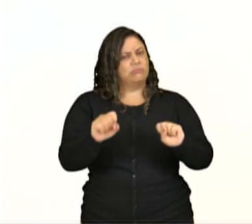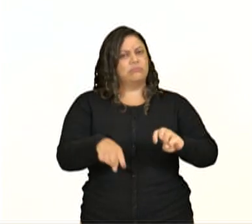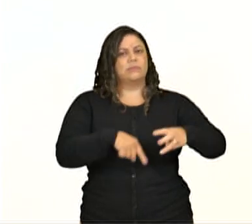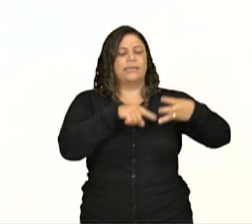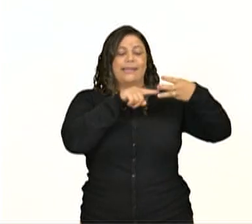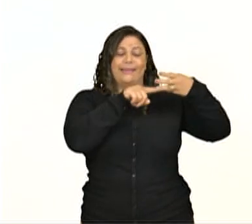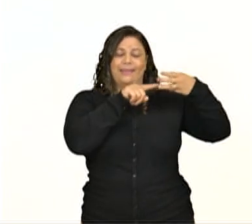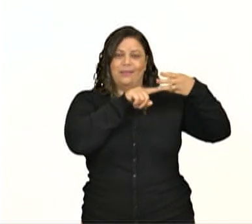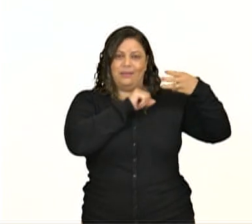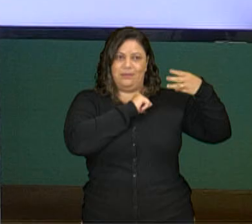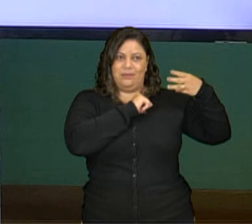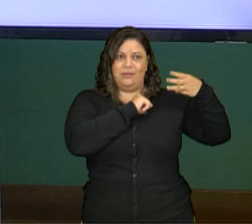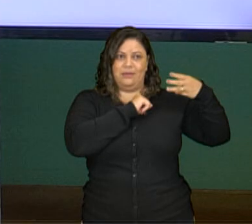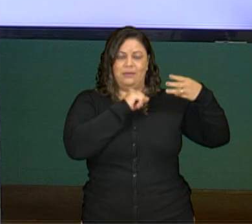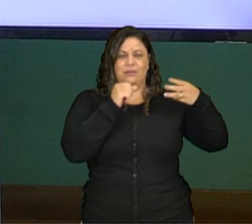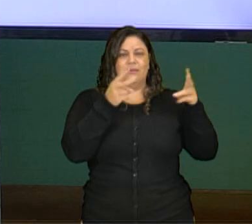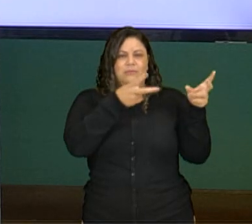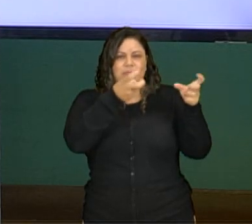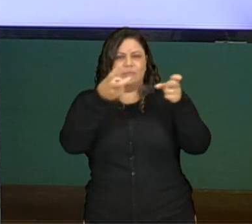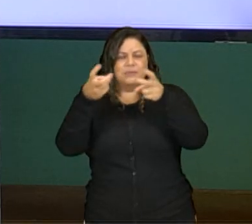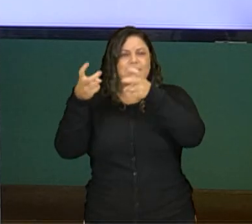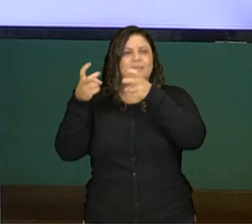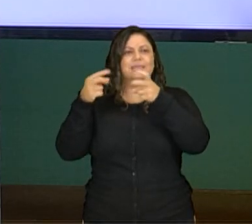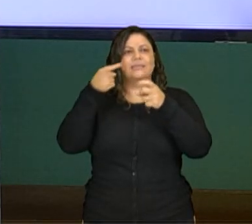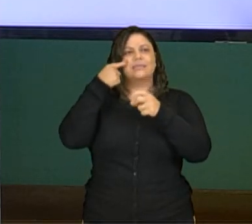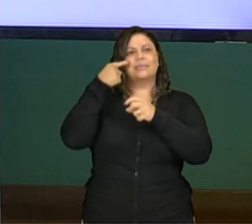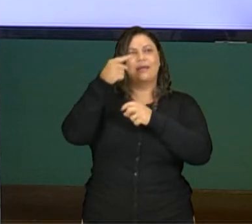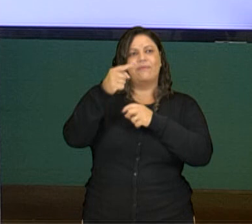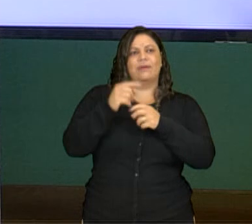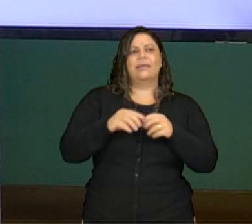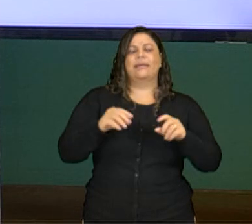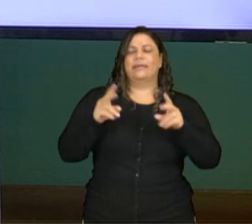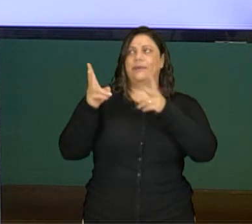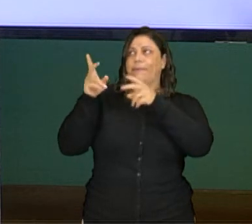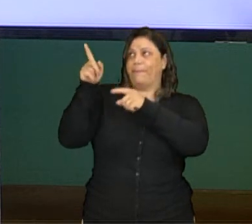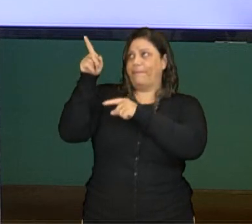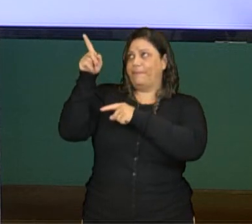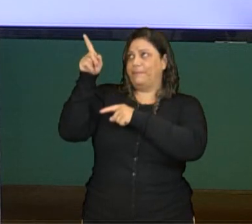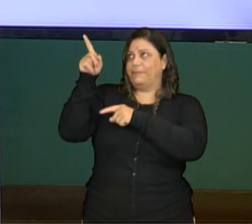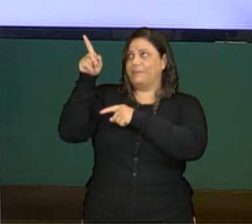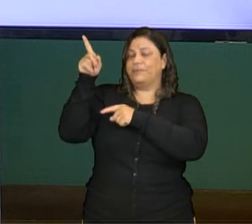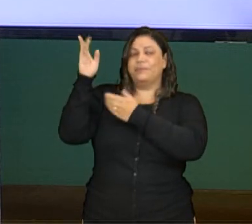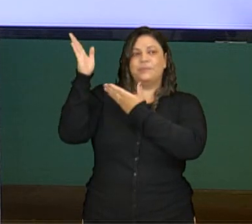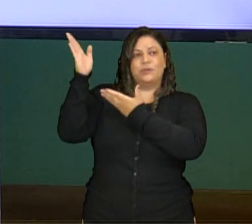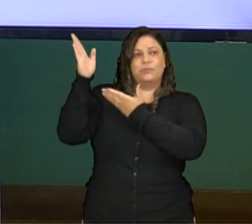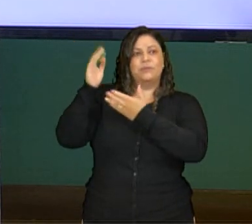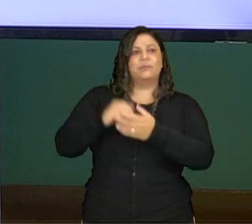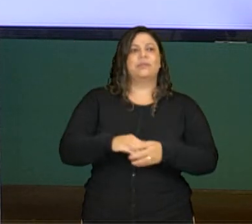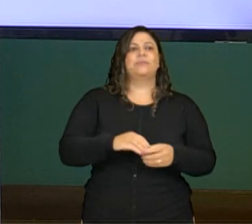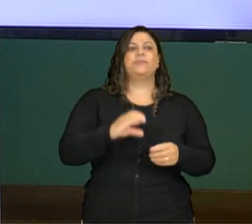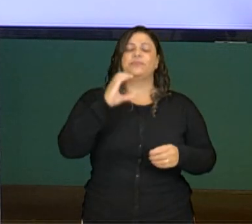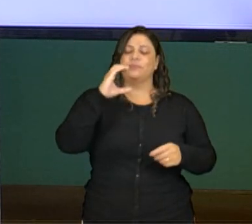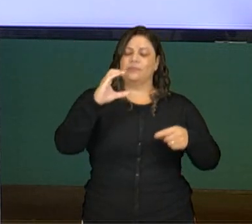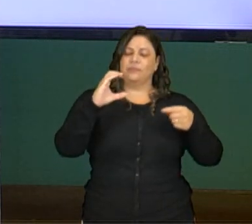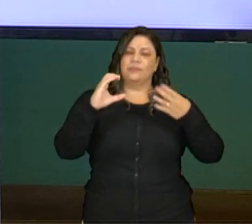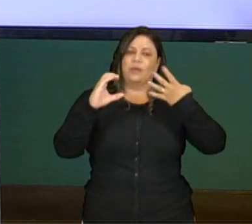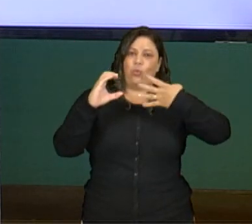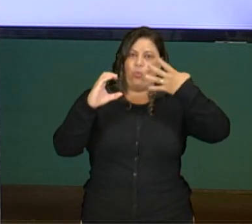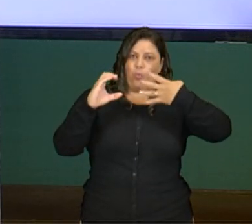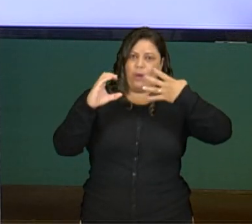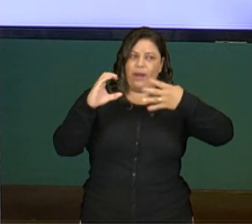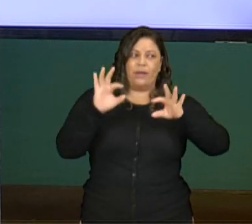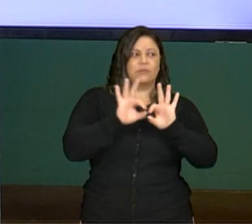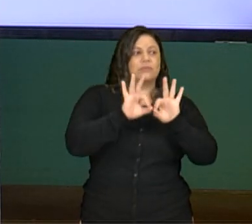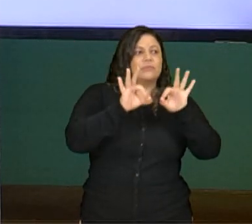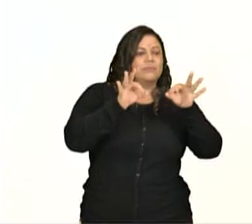Observe aqui nesta molécula de etano, nós temos o carbono novamente efetuando 4 ligações simples,